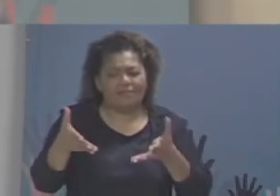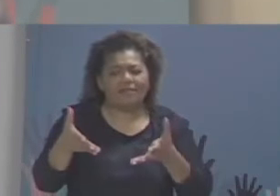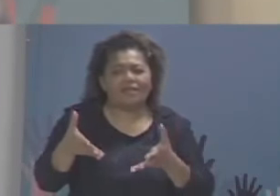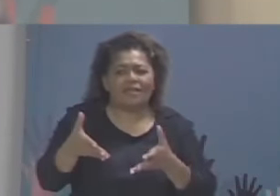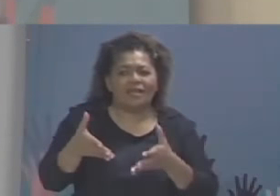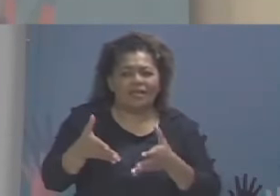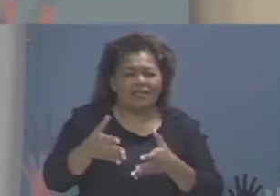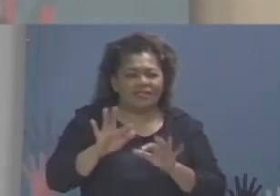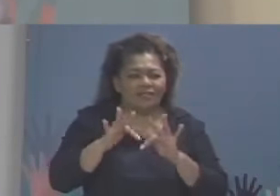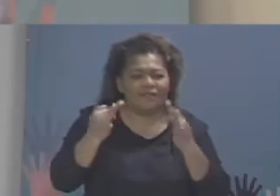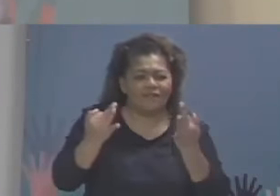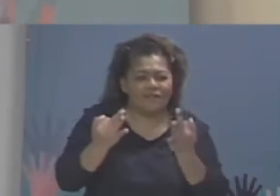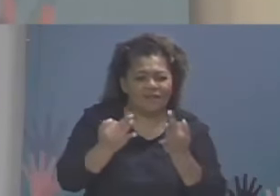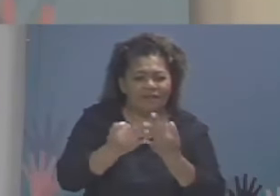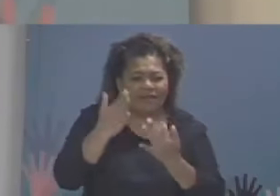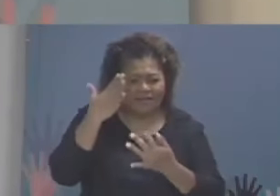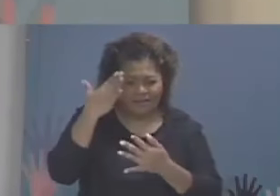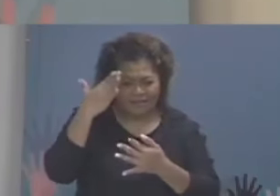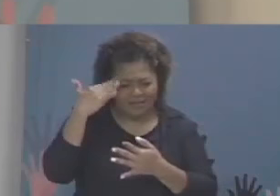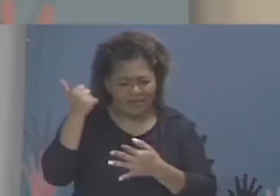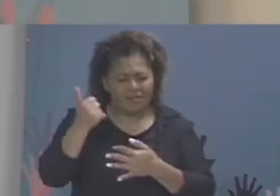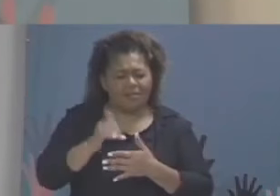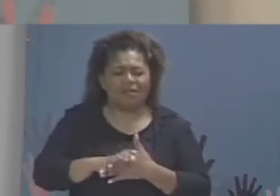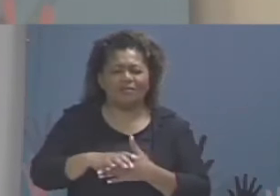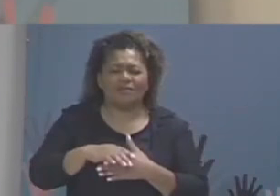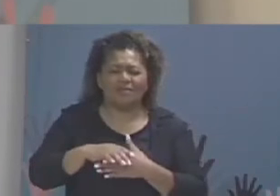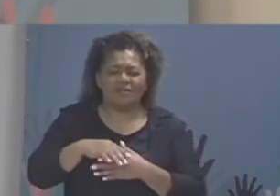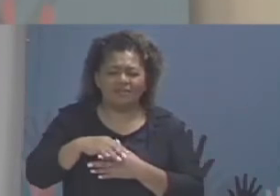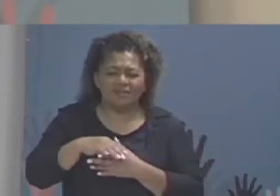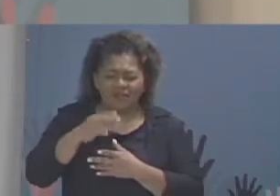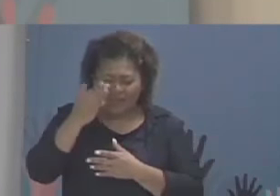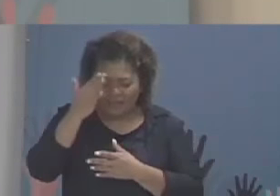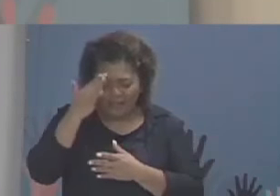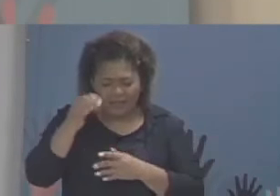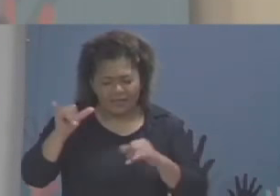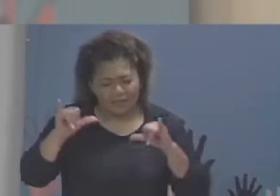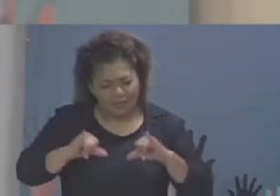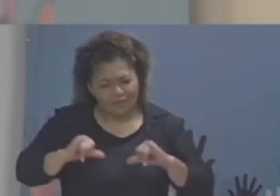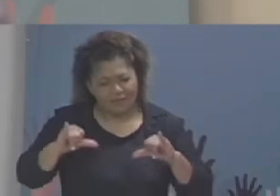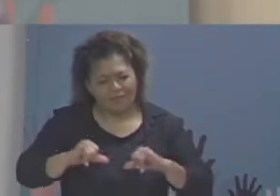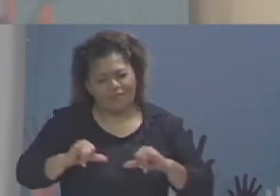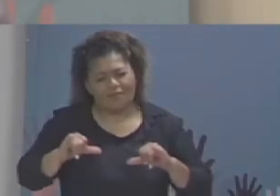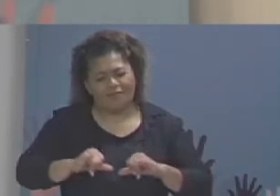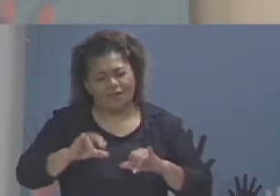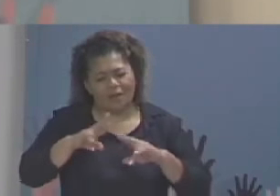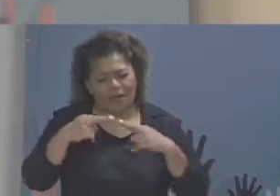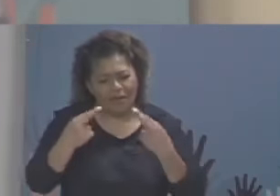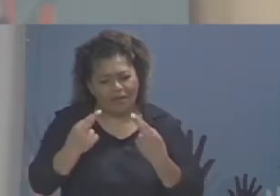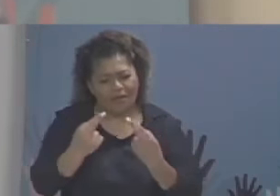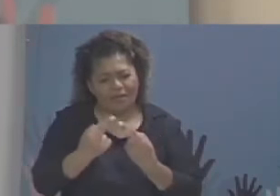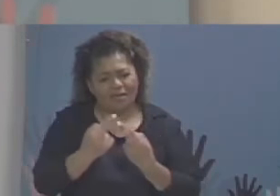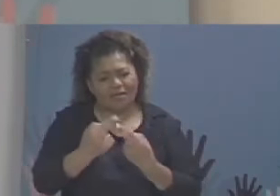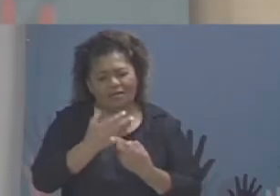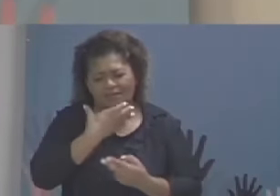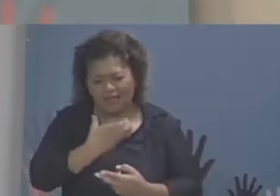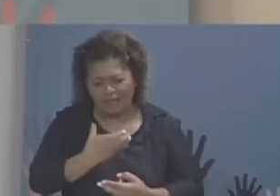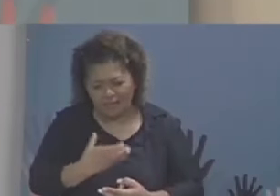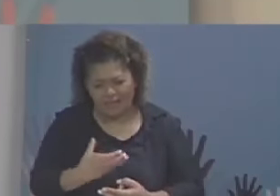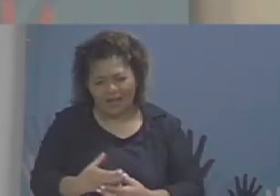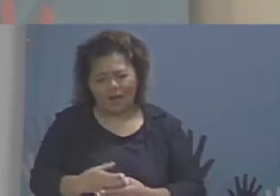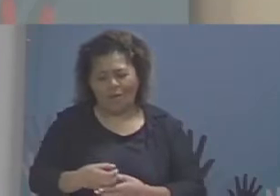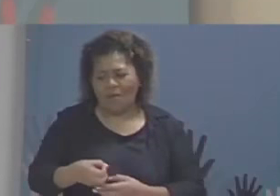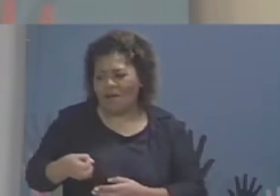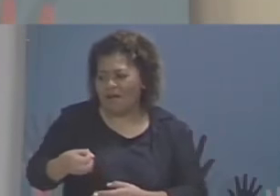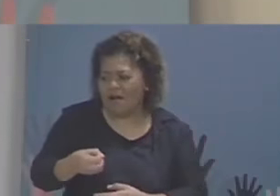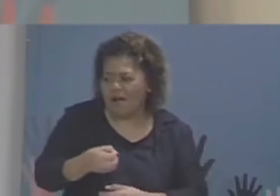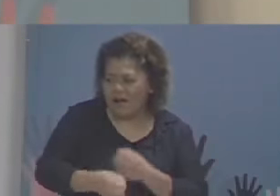minha família sabe o que eu passei, nós trocamos horas de sono por dias de trabalho, reuniões em Natal, em Ano Novo, em Páscoa, em Dia das Mães.